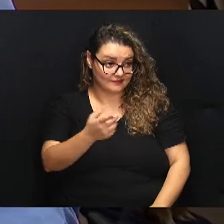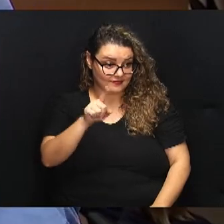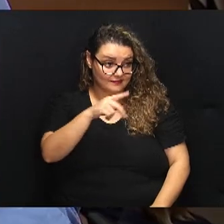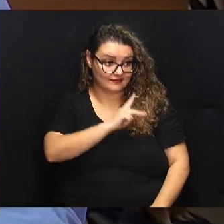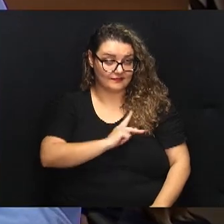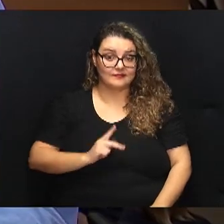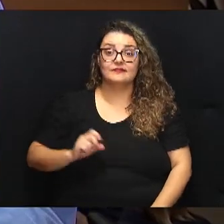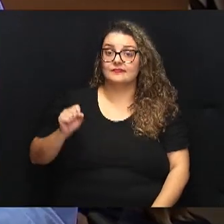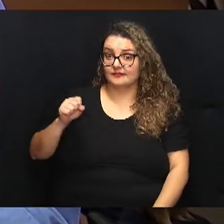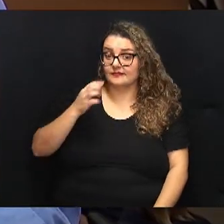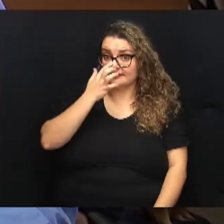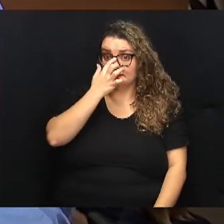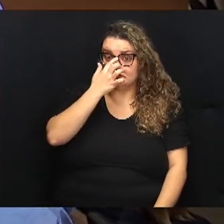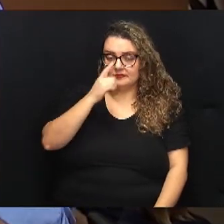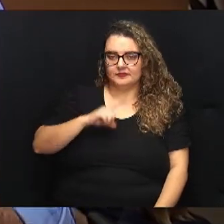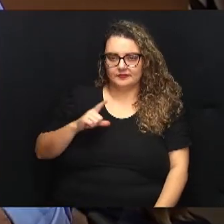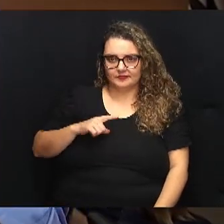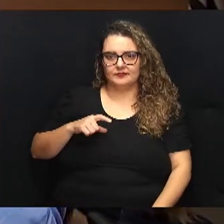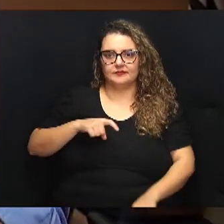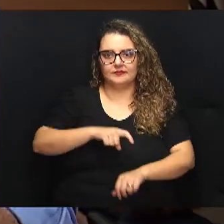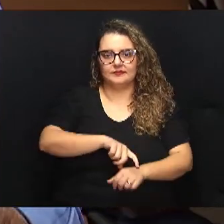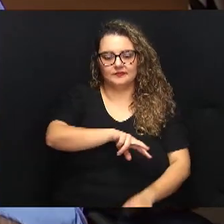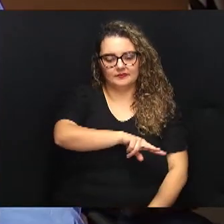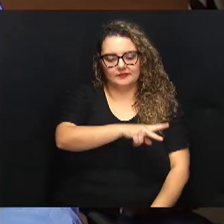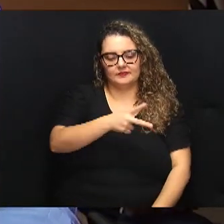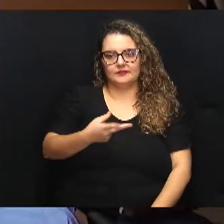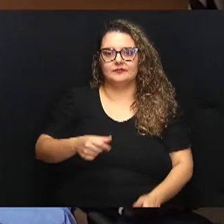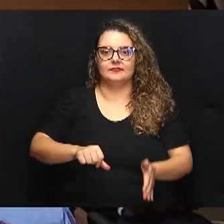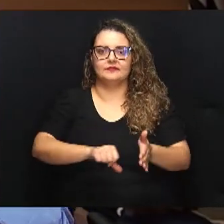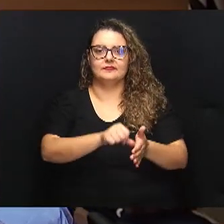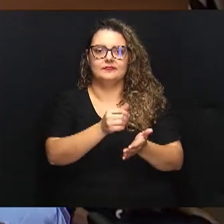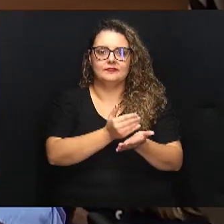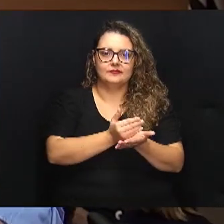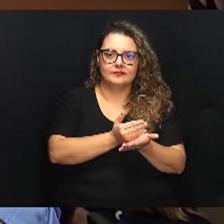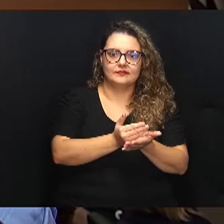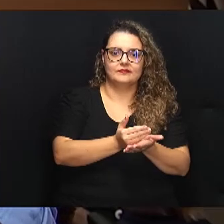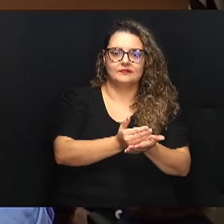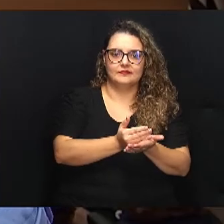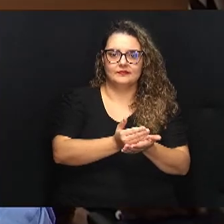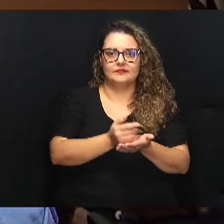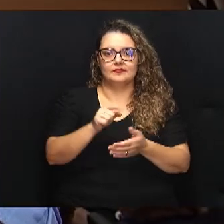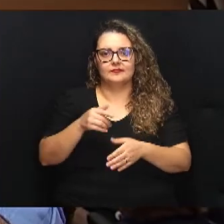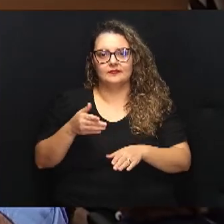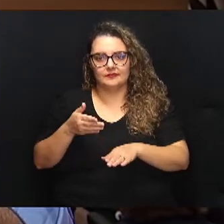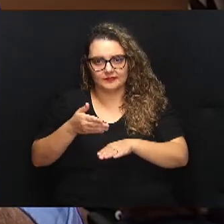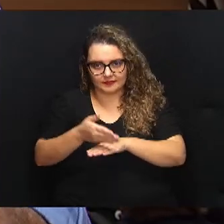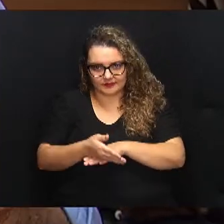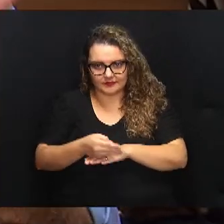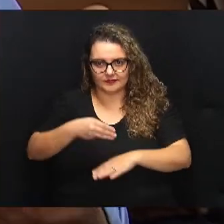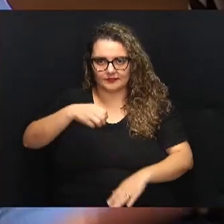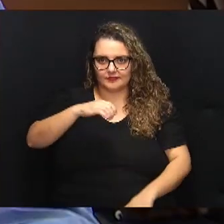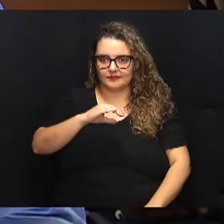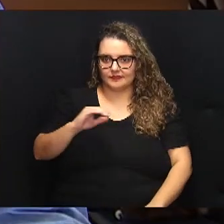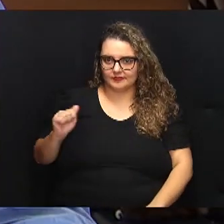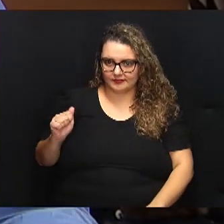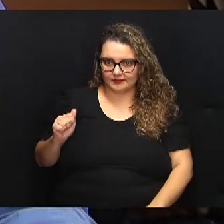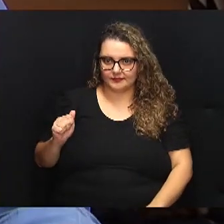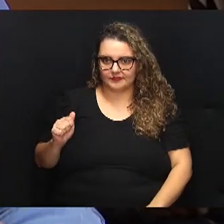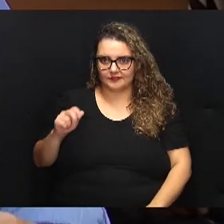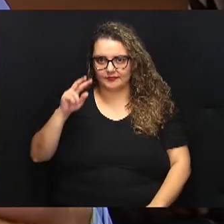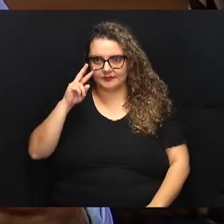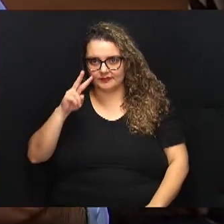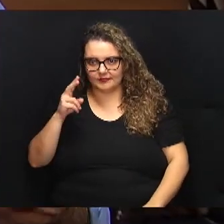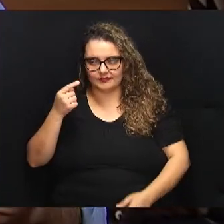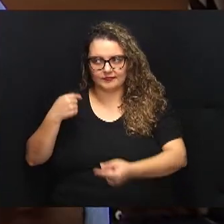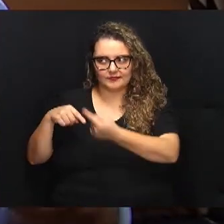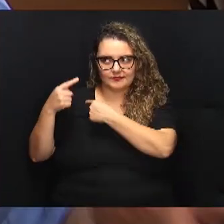acho que como ele vai ter esse momento de transição, primeiro a introdução, ele entrar no Meca, olhar para o